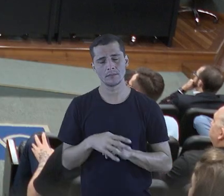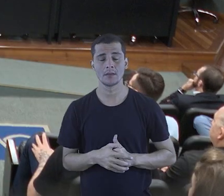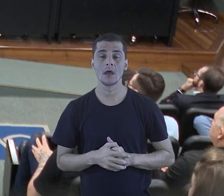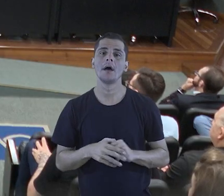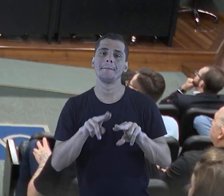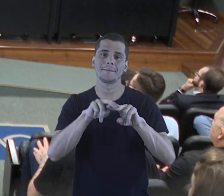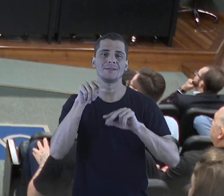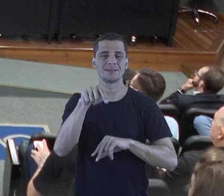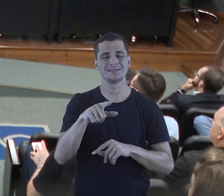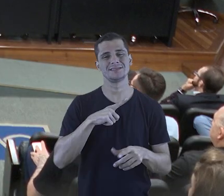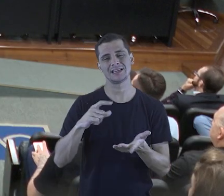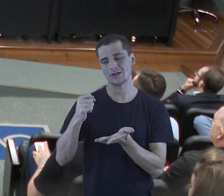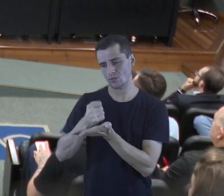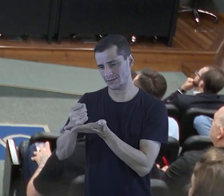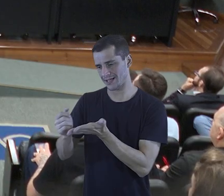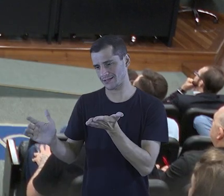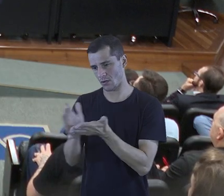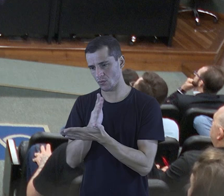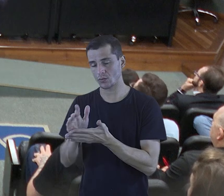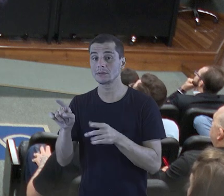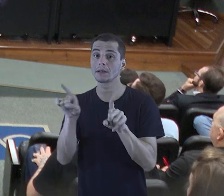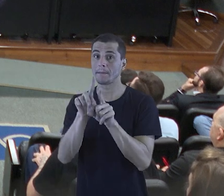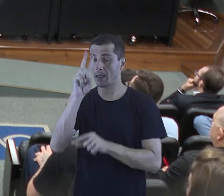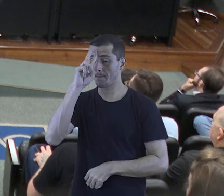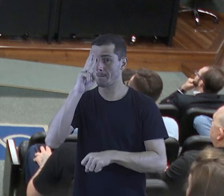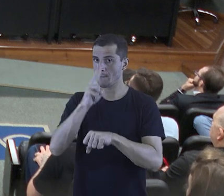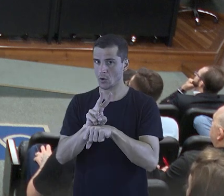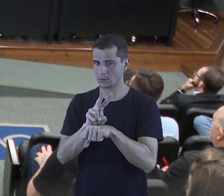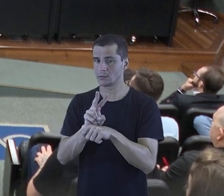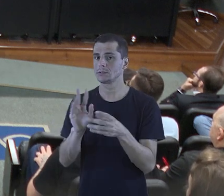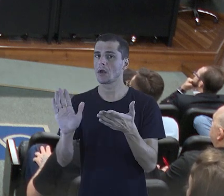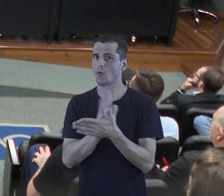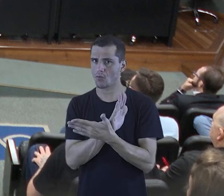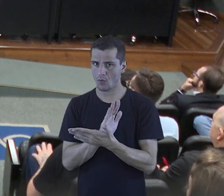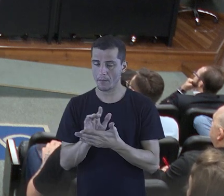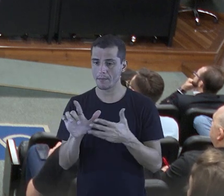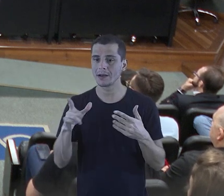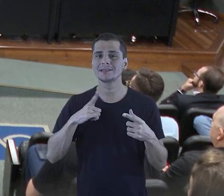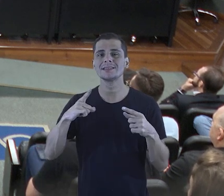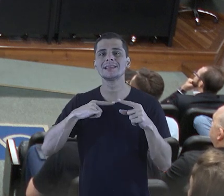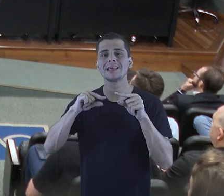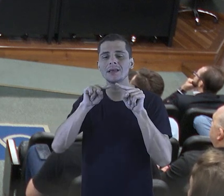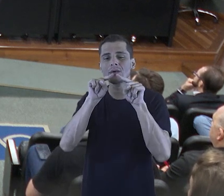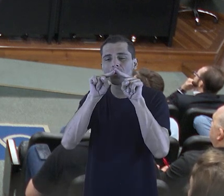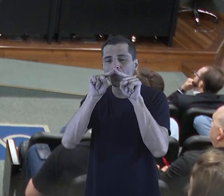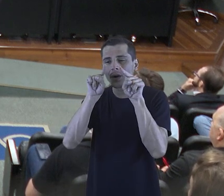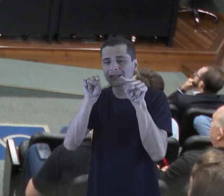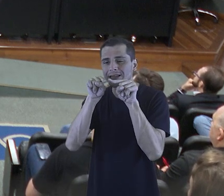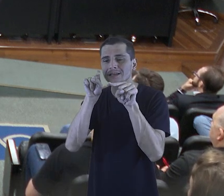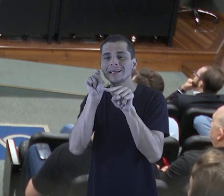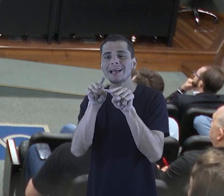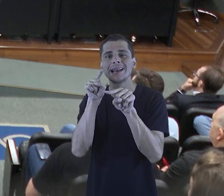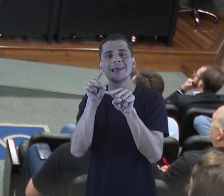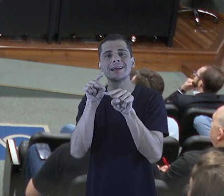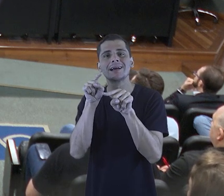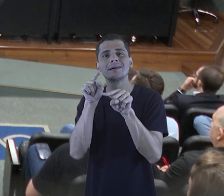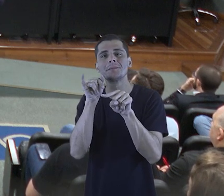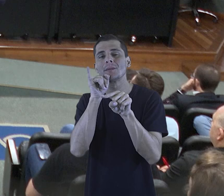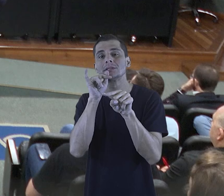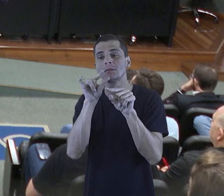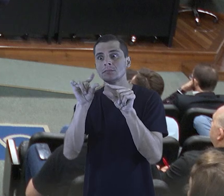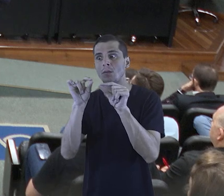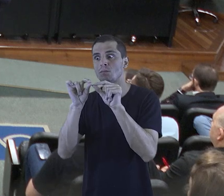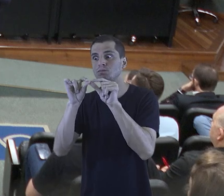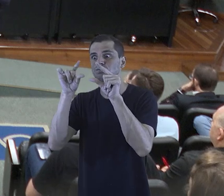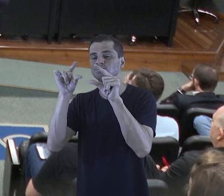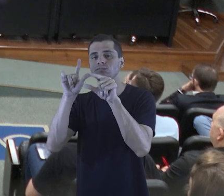hipóteses, você tem lá uns quadradinhos em negrito no contrato para mostrar para